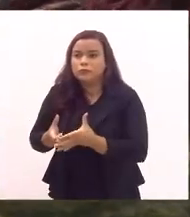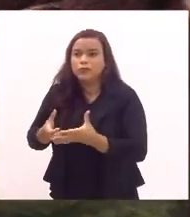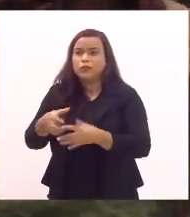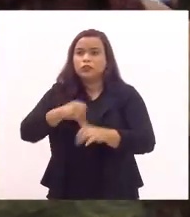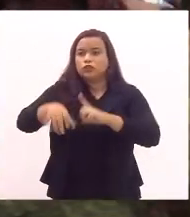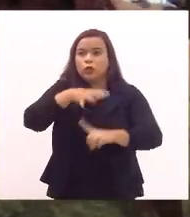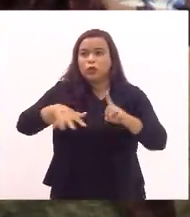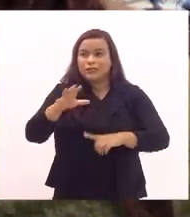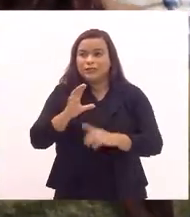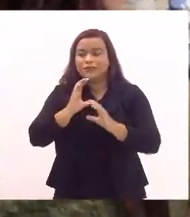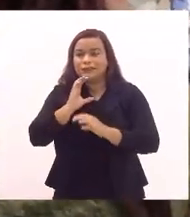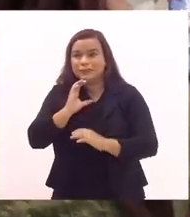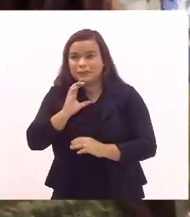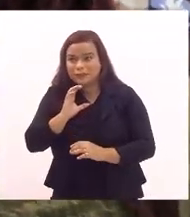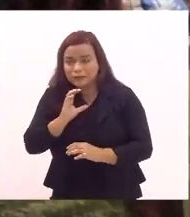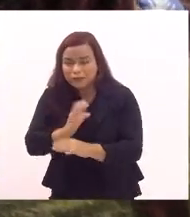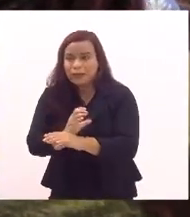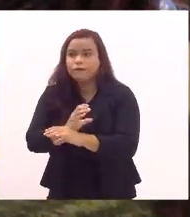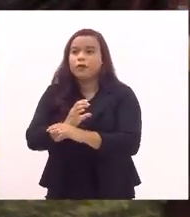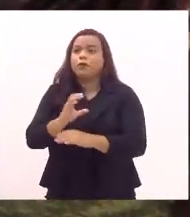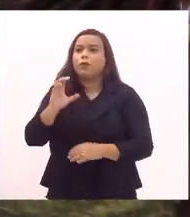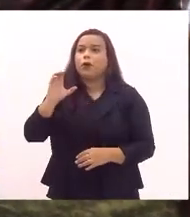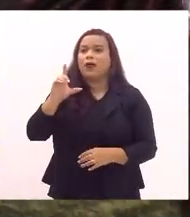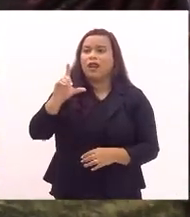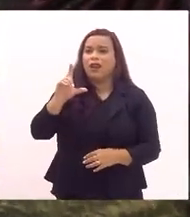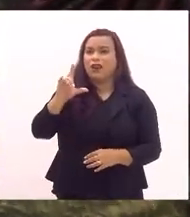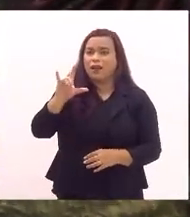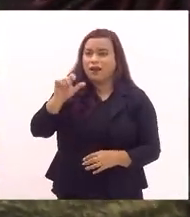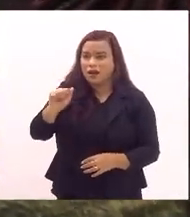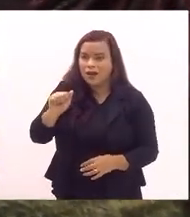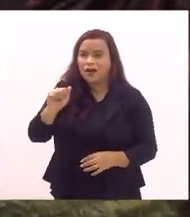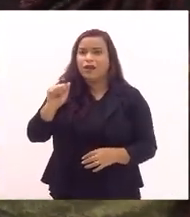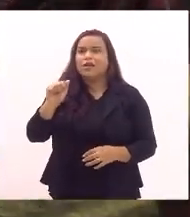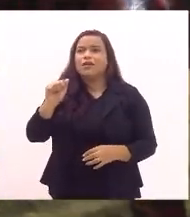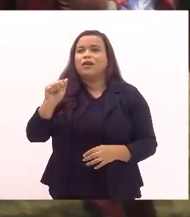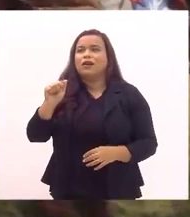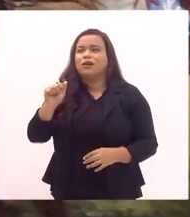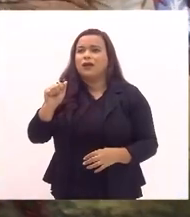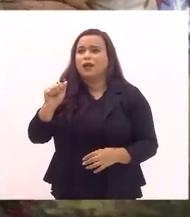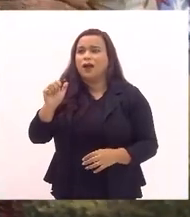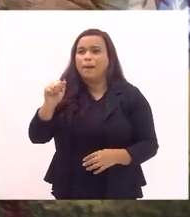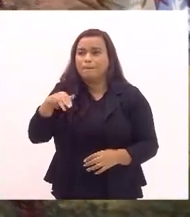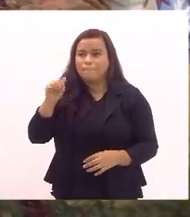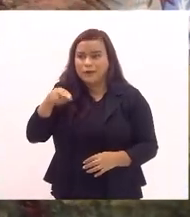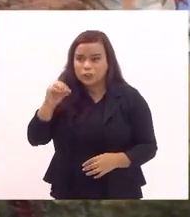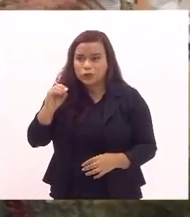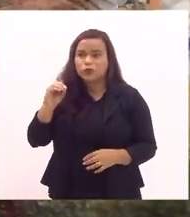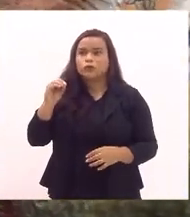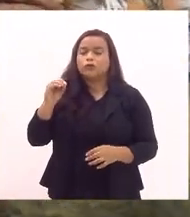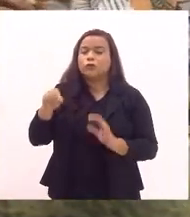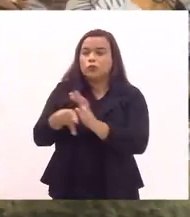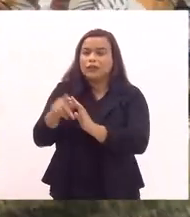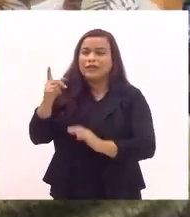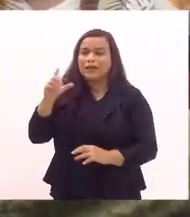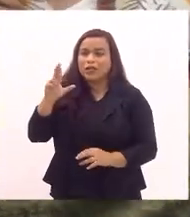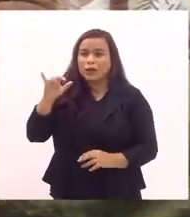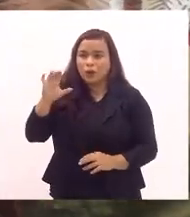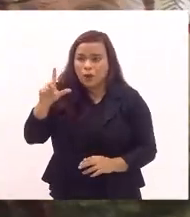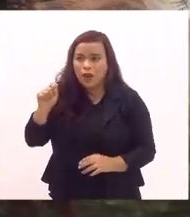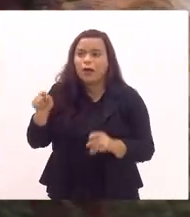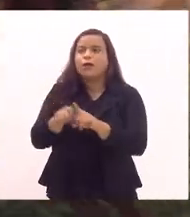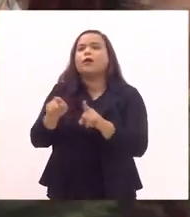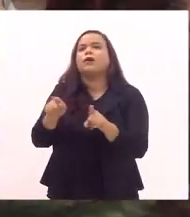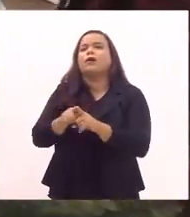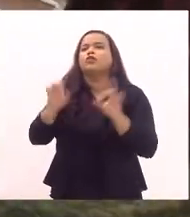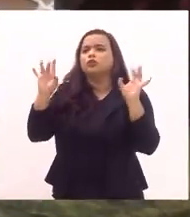como a própria Lia Lia do Amanso de crioula especialistas no tema Douglas